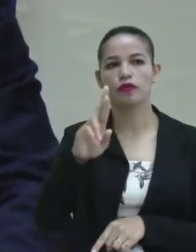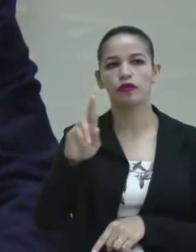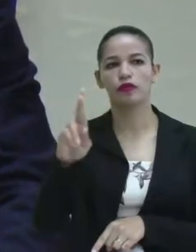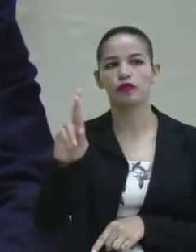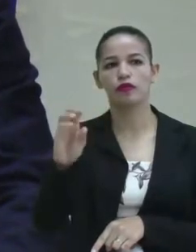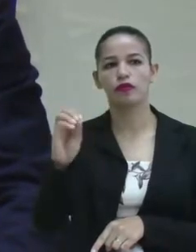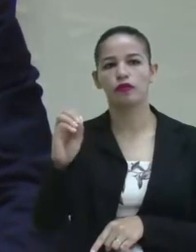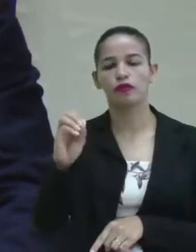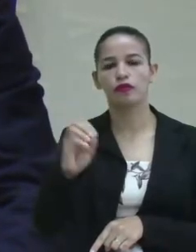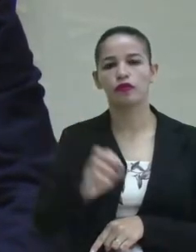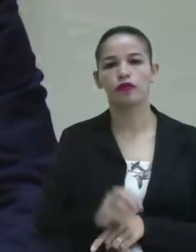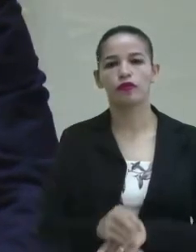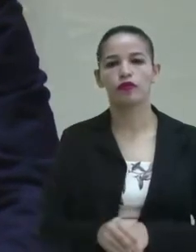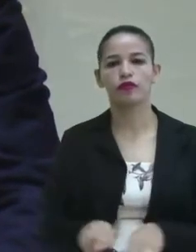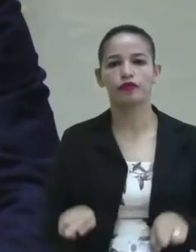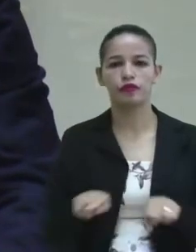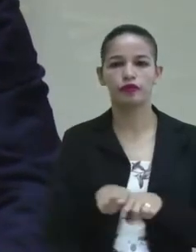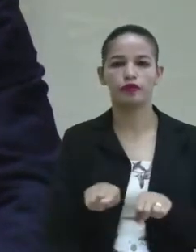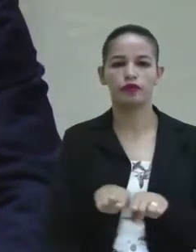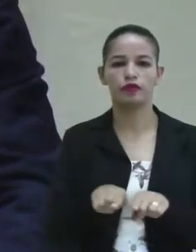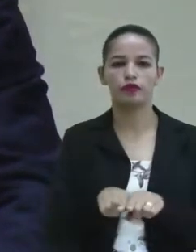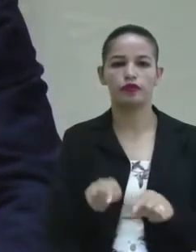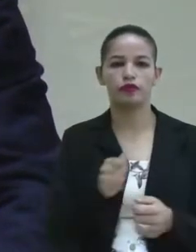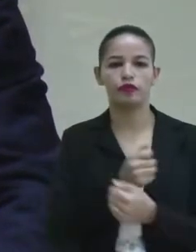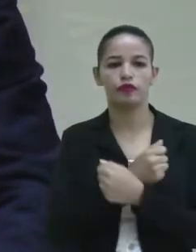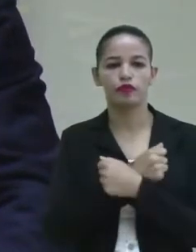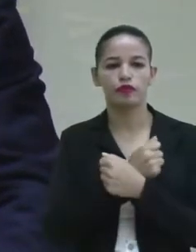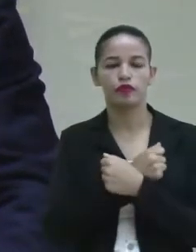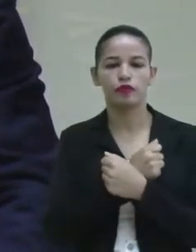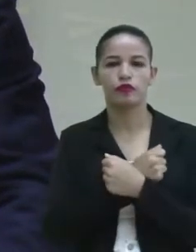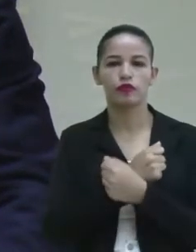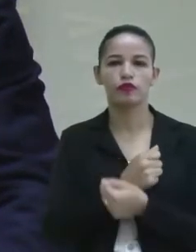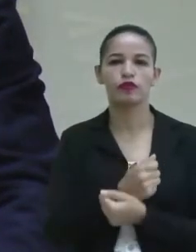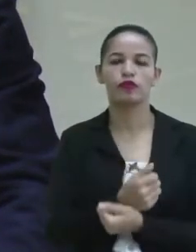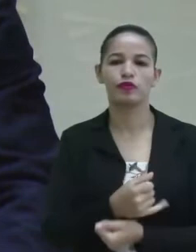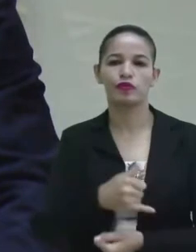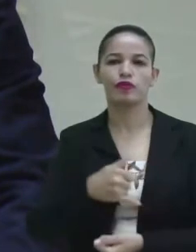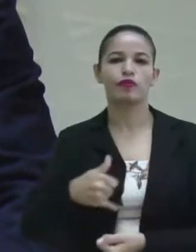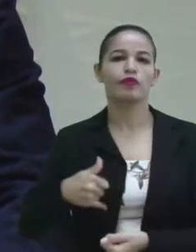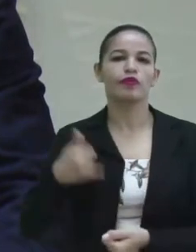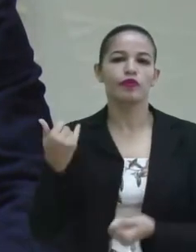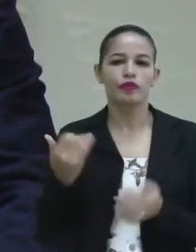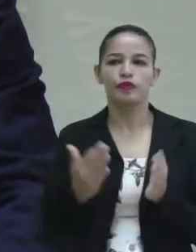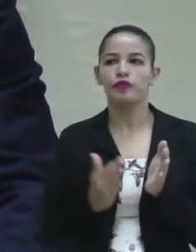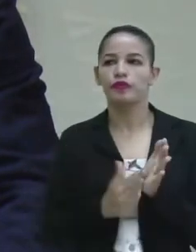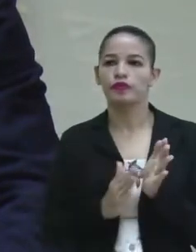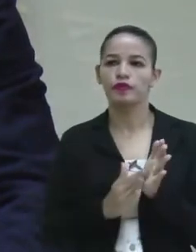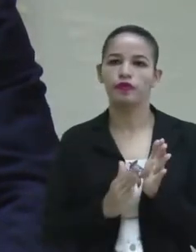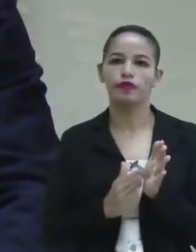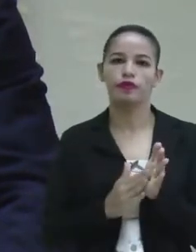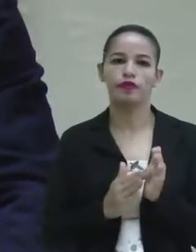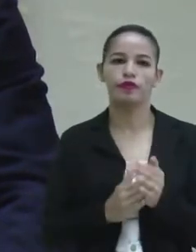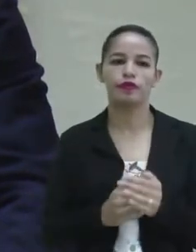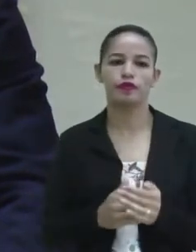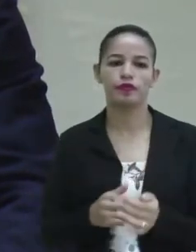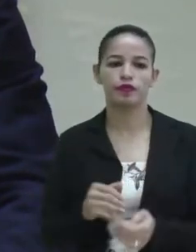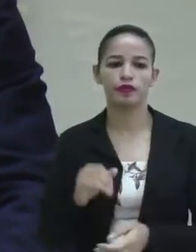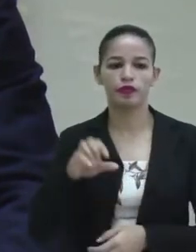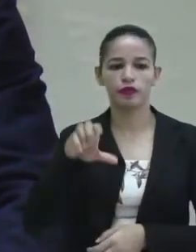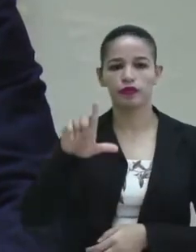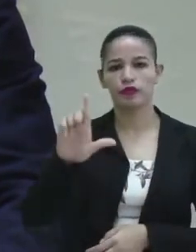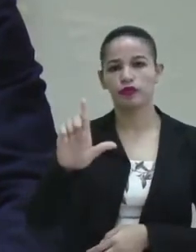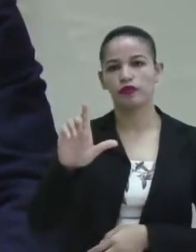das nossas sessões plenárias, abraçar Socorro por mais uma data, mais um aniversário, a Elane Oliveira